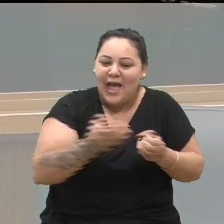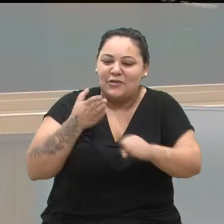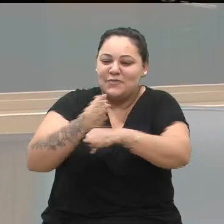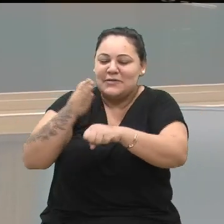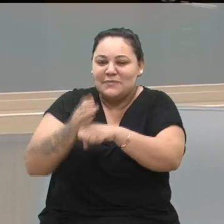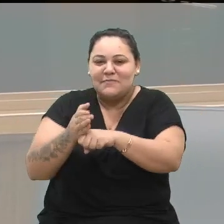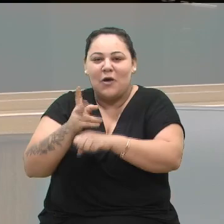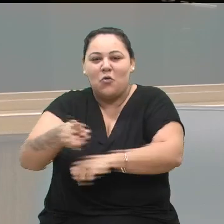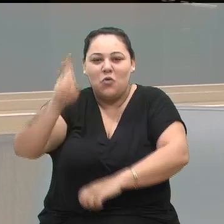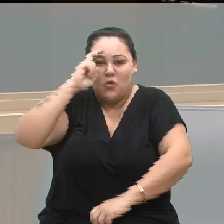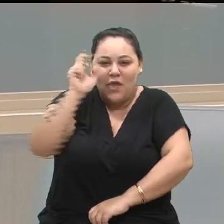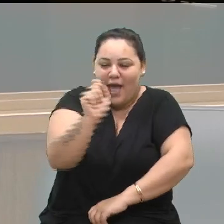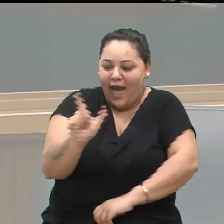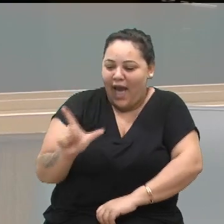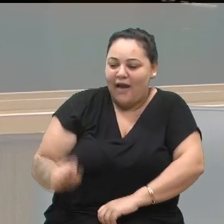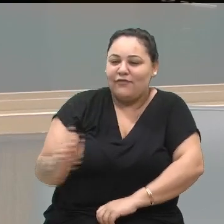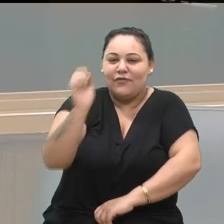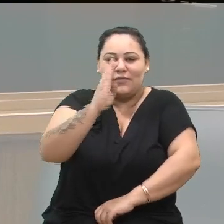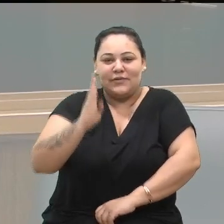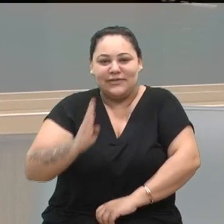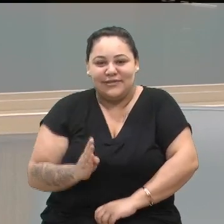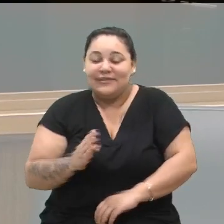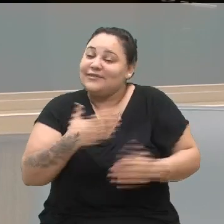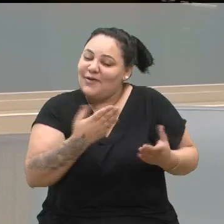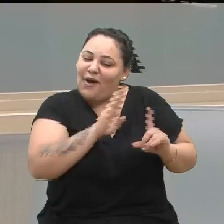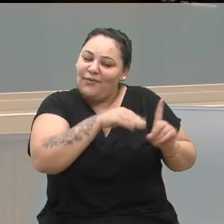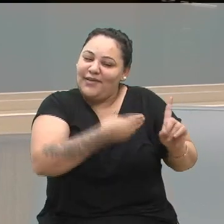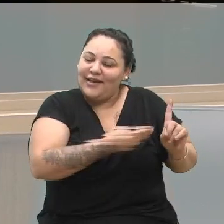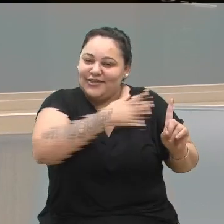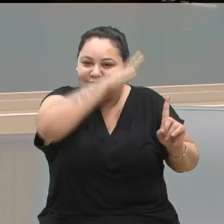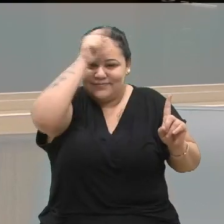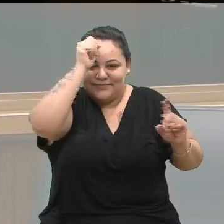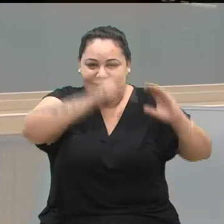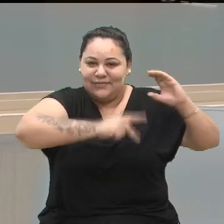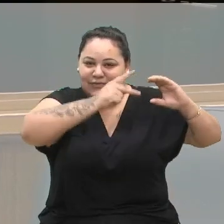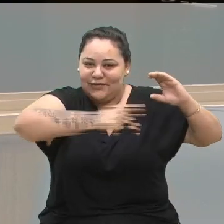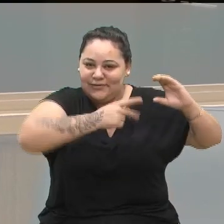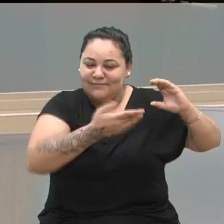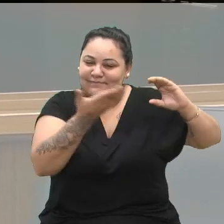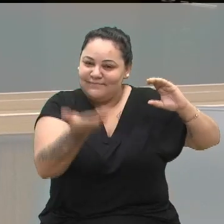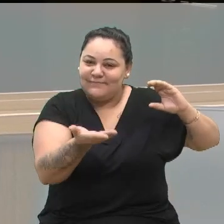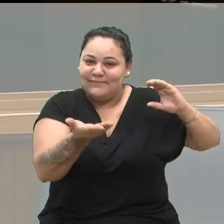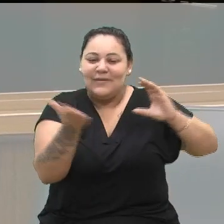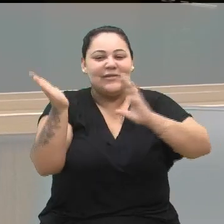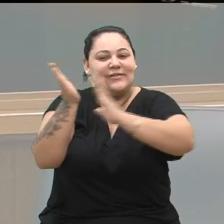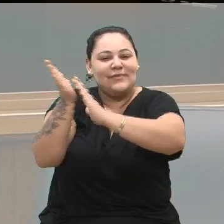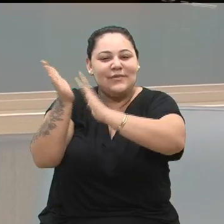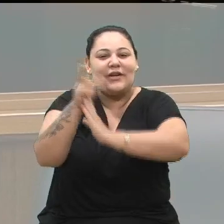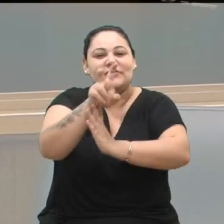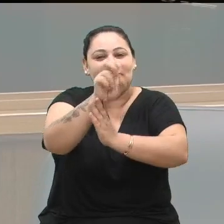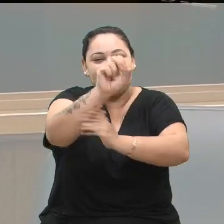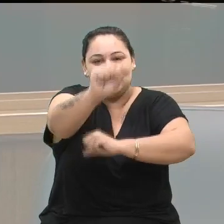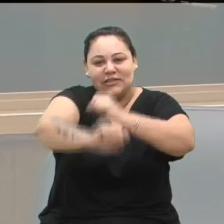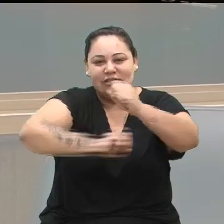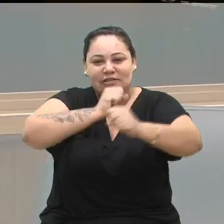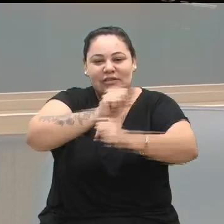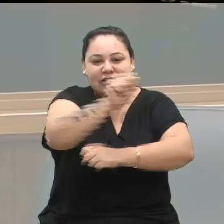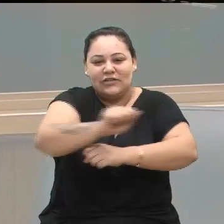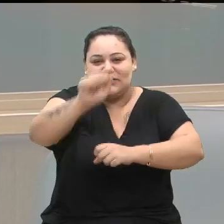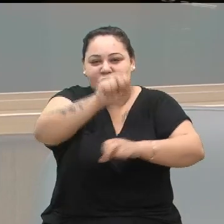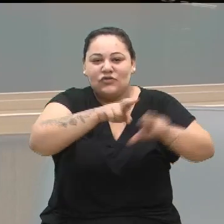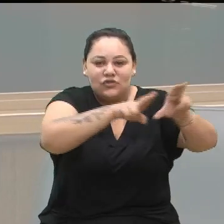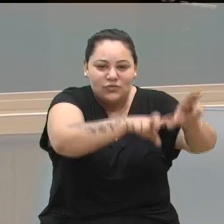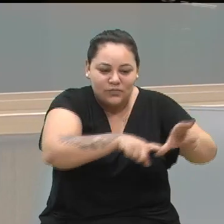afro-brasileira à homenagem da Câmara Municipal, pela celebração dos 50 anos da Associação de Umbanda